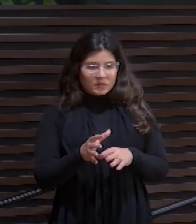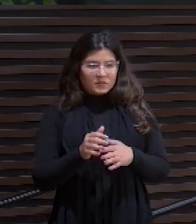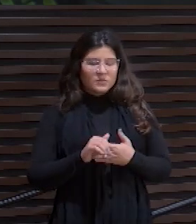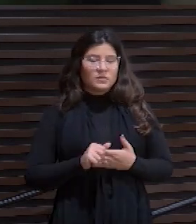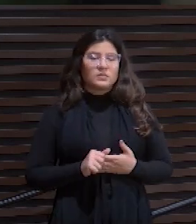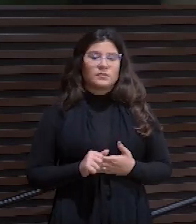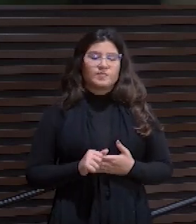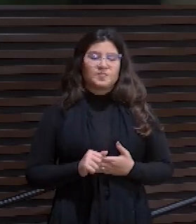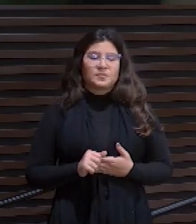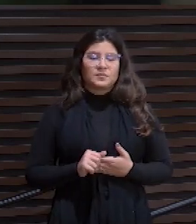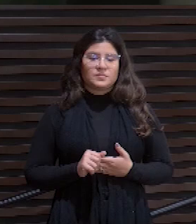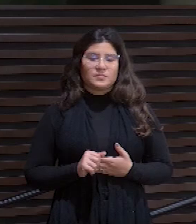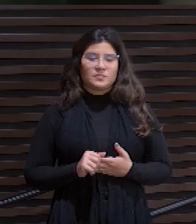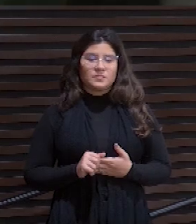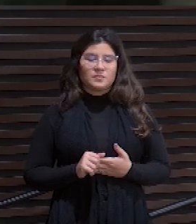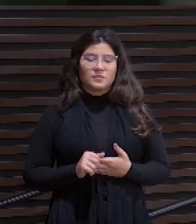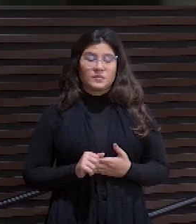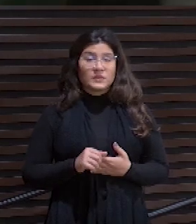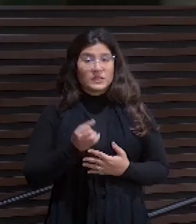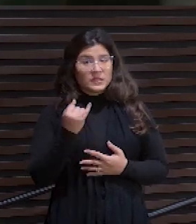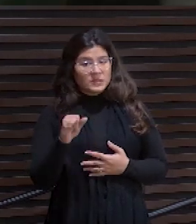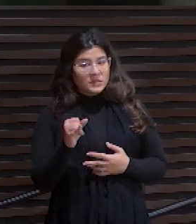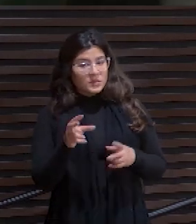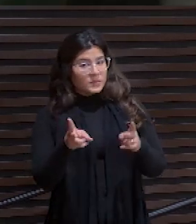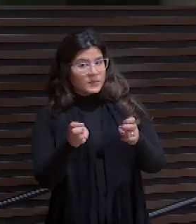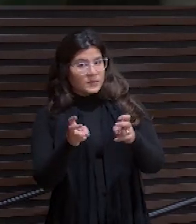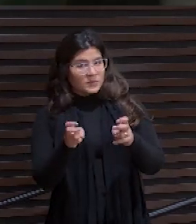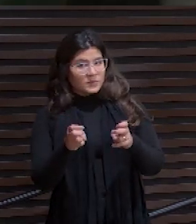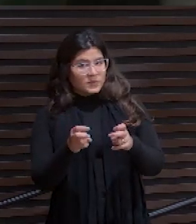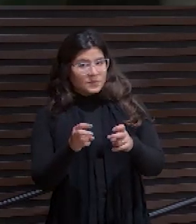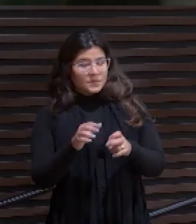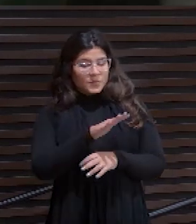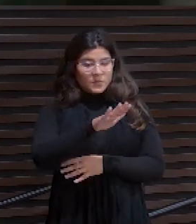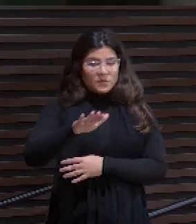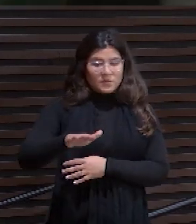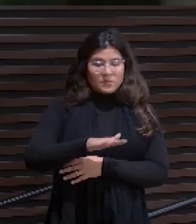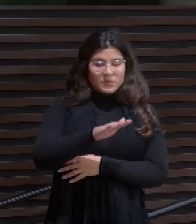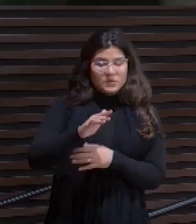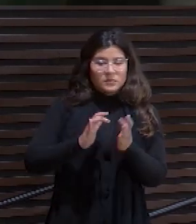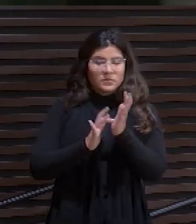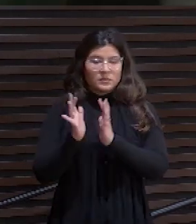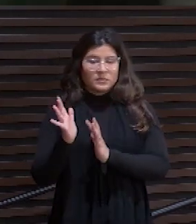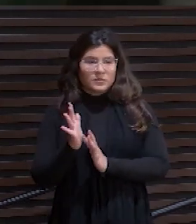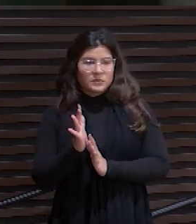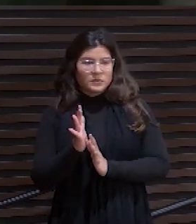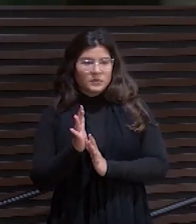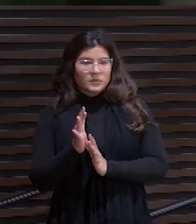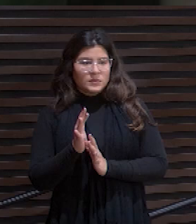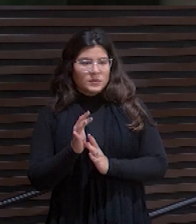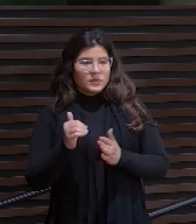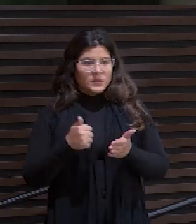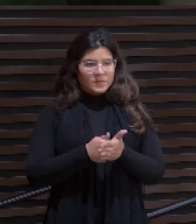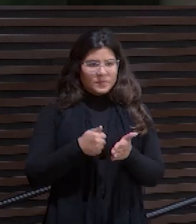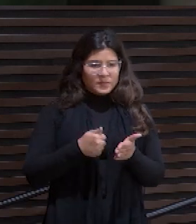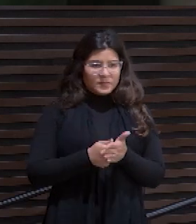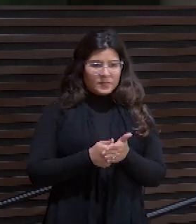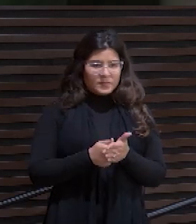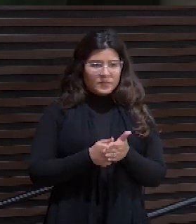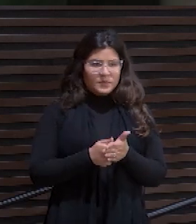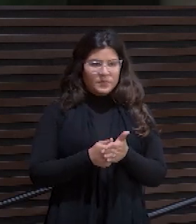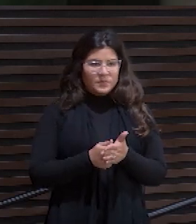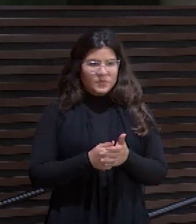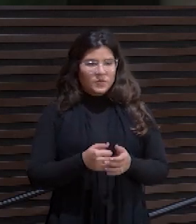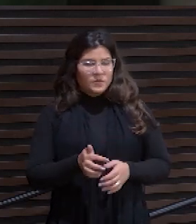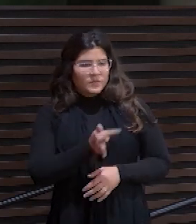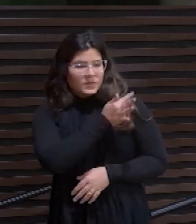nele. Então, se nós observarmos aqui o contexto, Jesus está tendo alguns embates com os religiosos, com os fariseus.